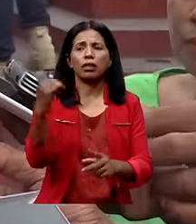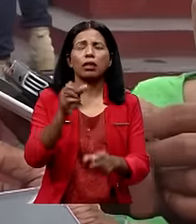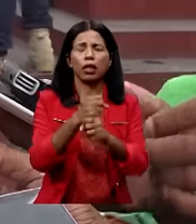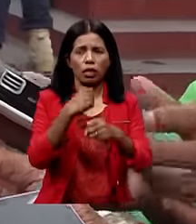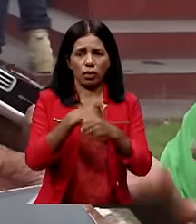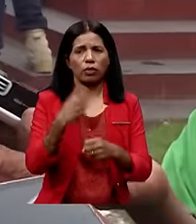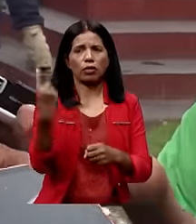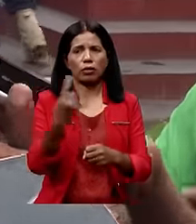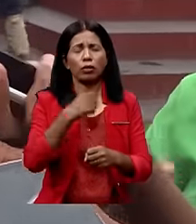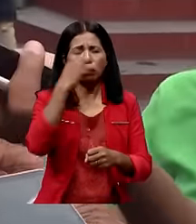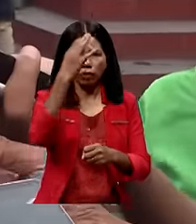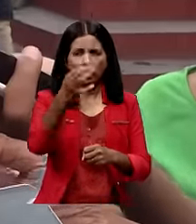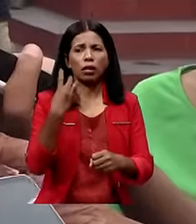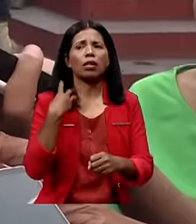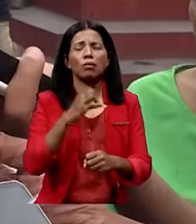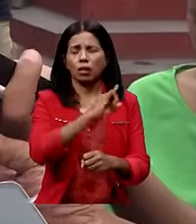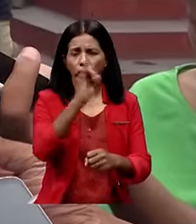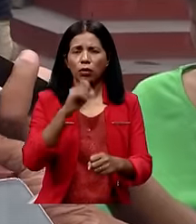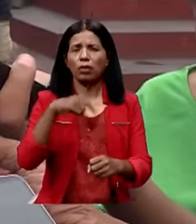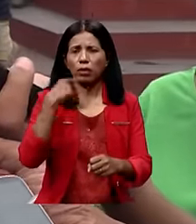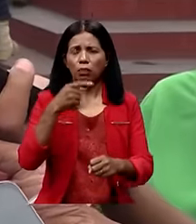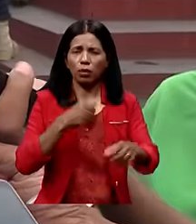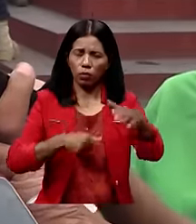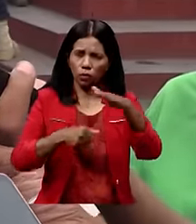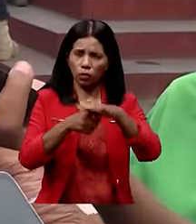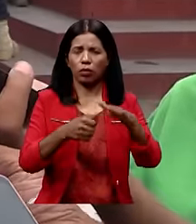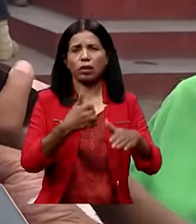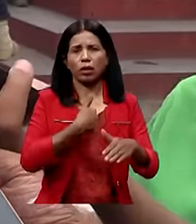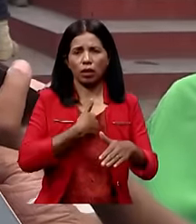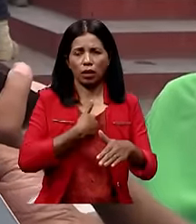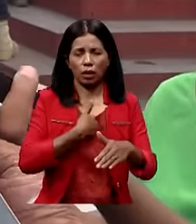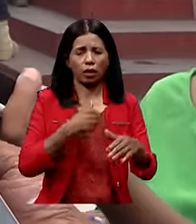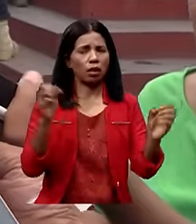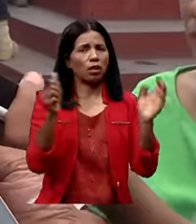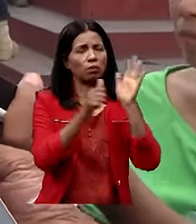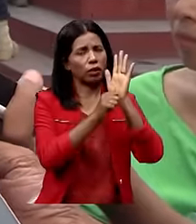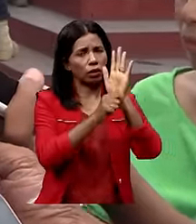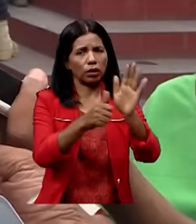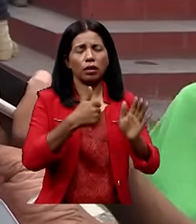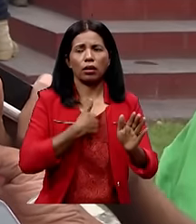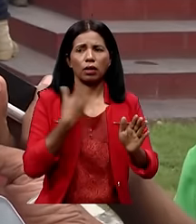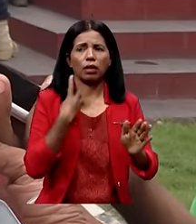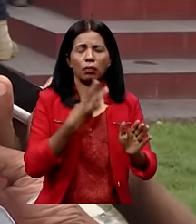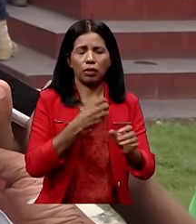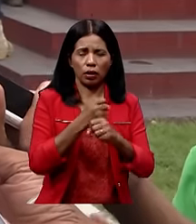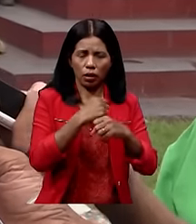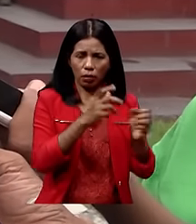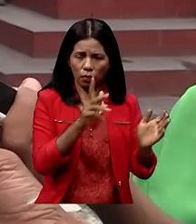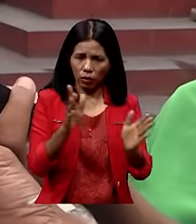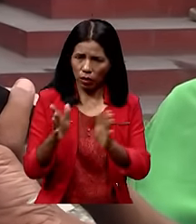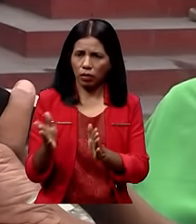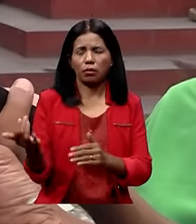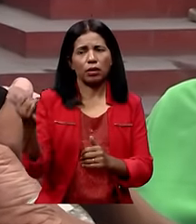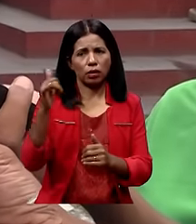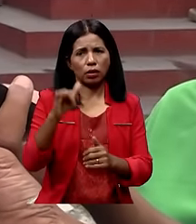fati e ba oi a me identifica seret mak super ne amaka ne la presenta ne a ne am se halo proceso ba ser por depois